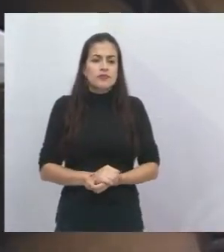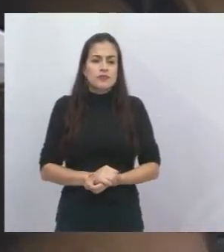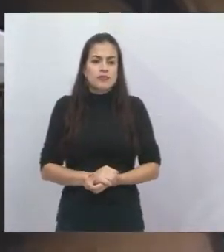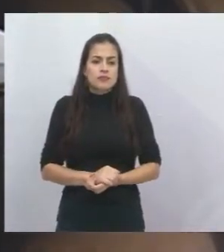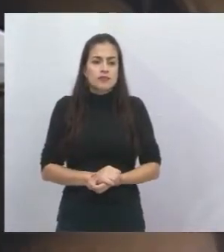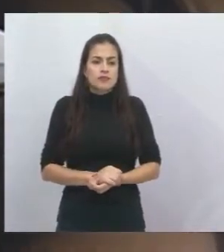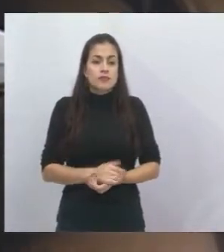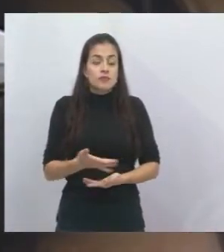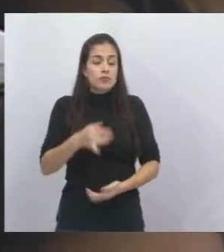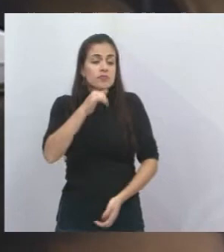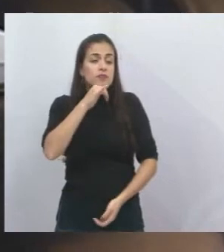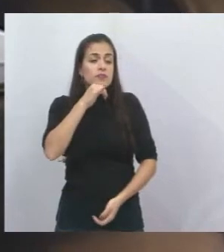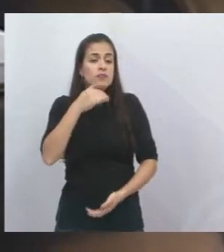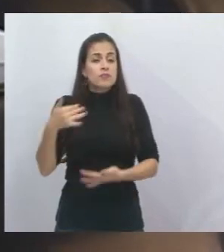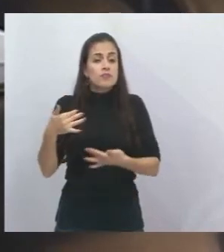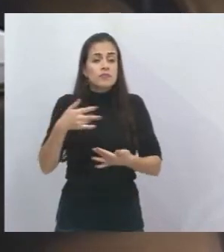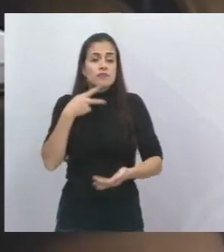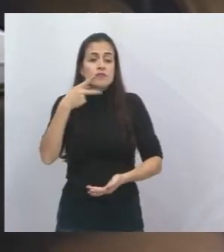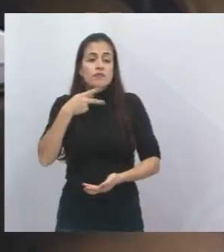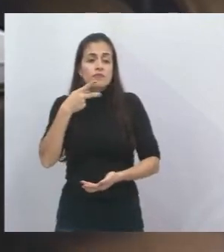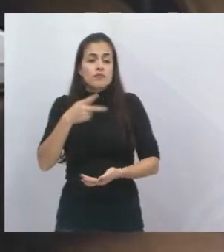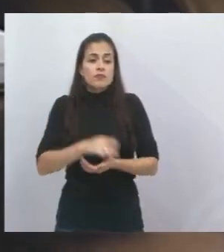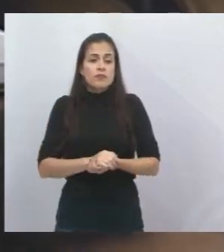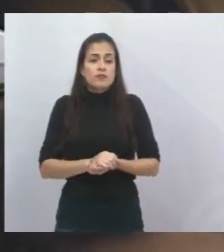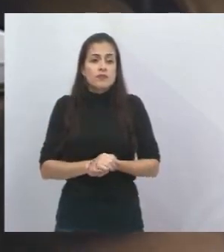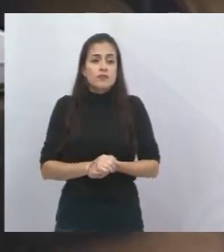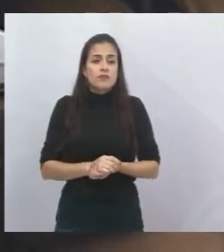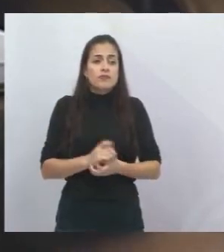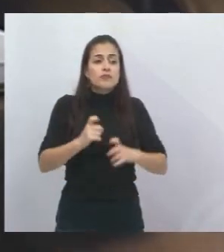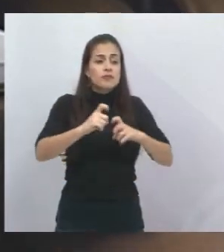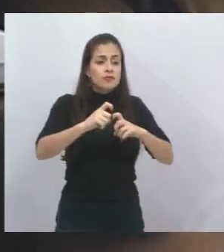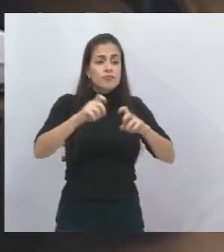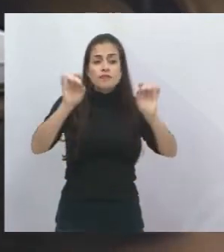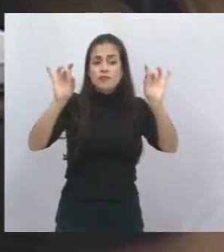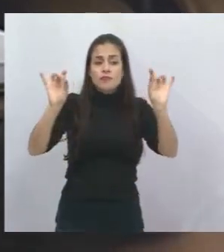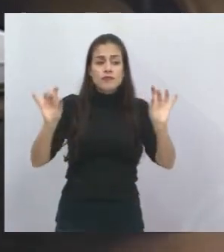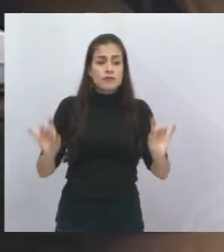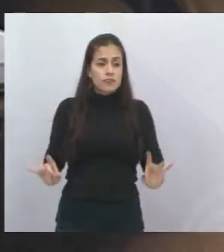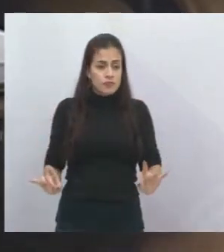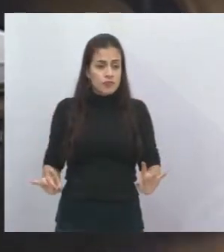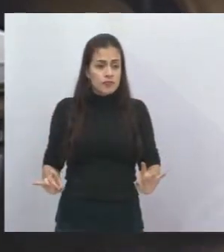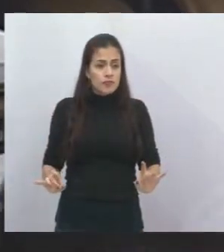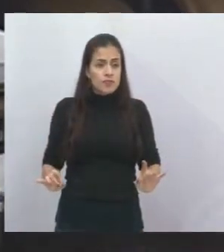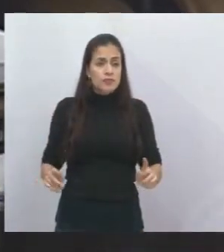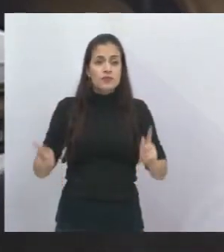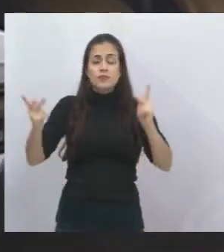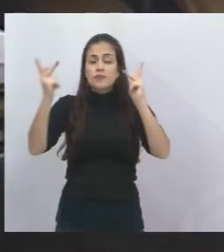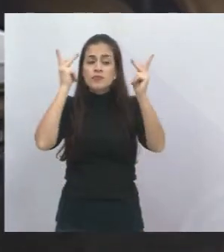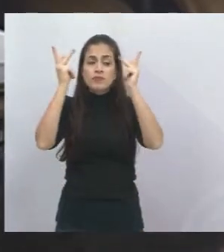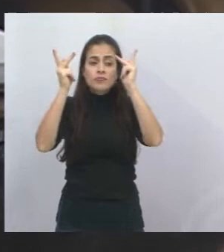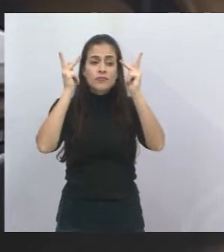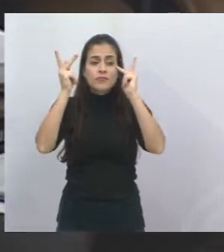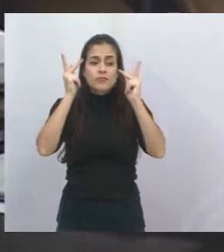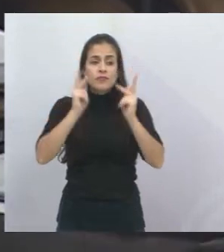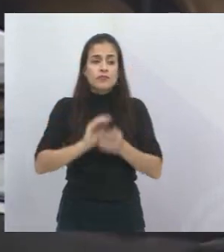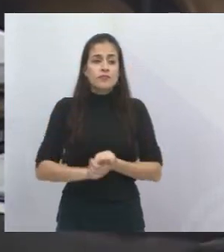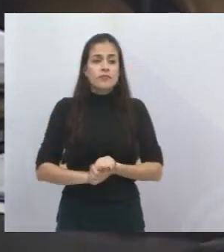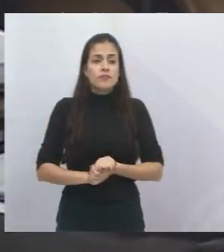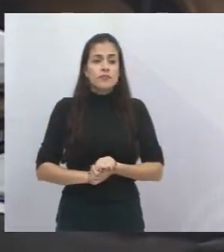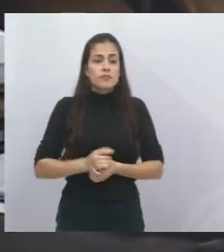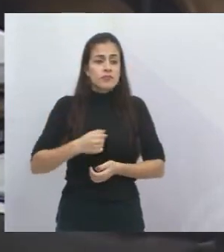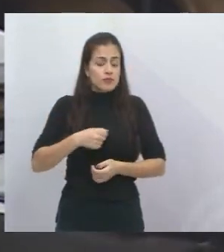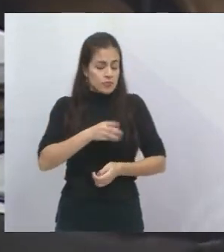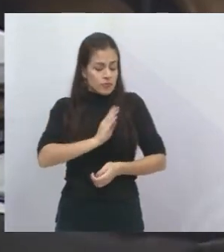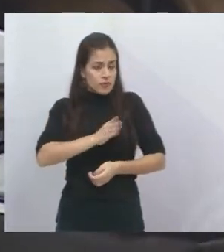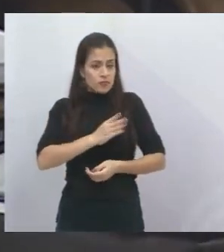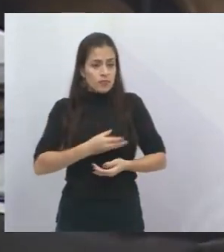gente, por exemplo, estava falando aqui das consultas de especialistas psiquiatria, as consultas